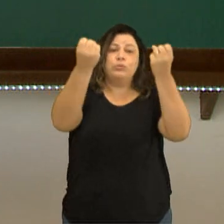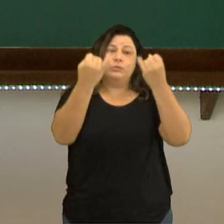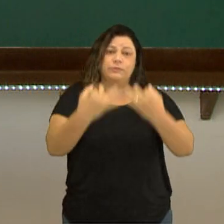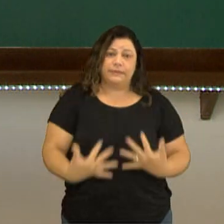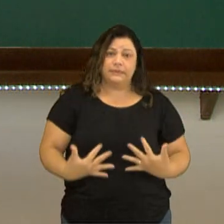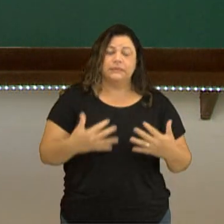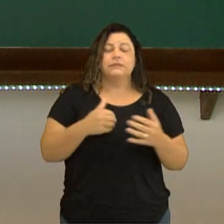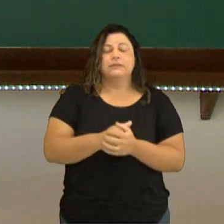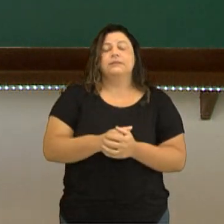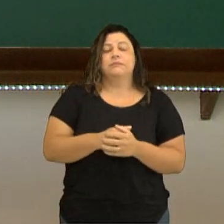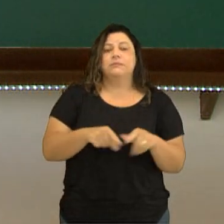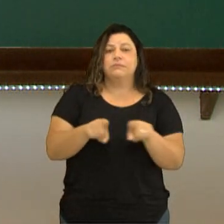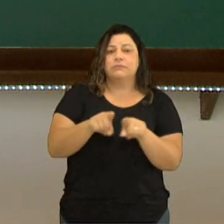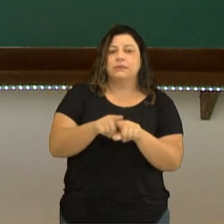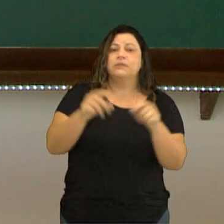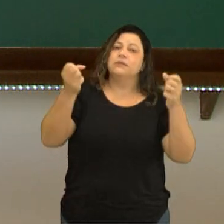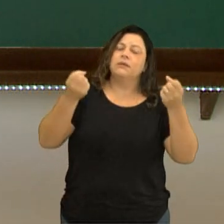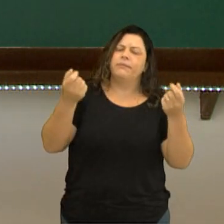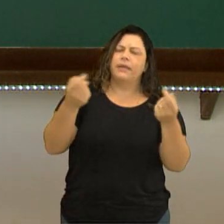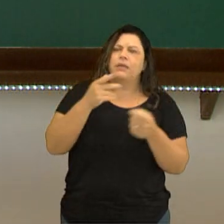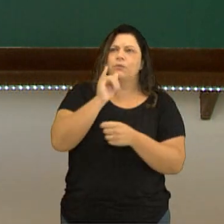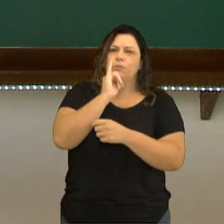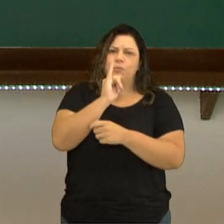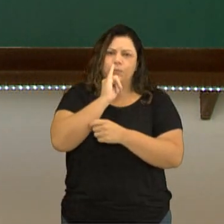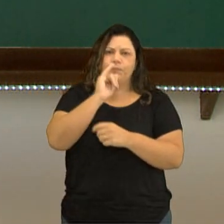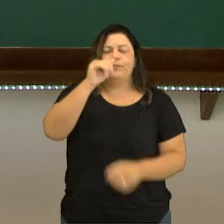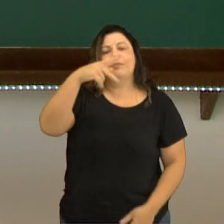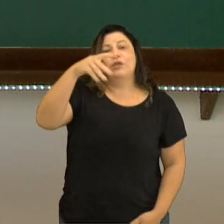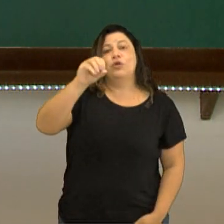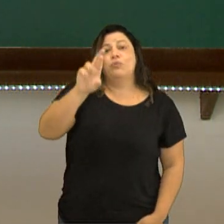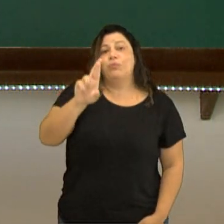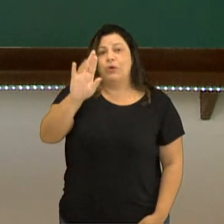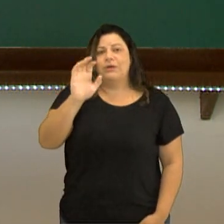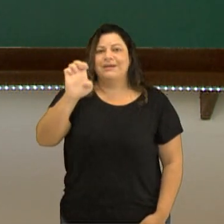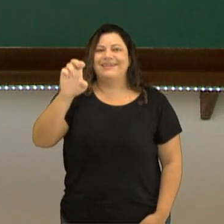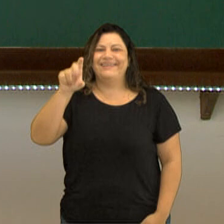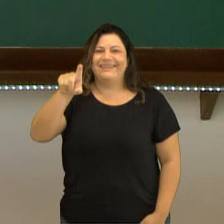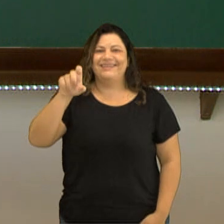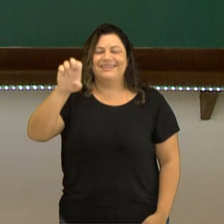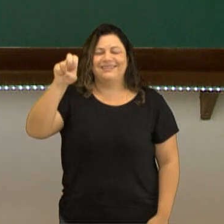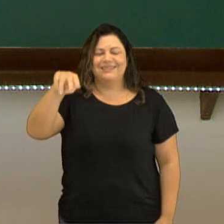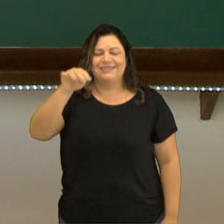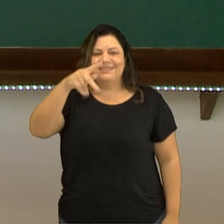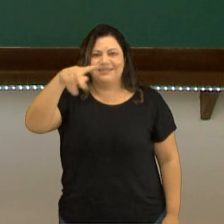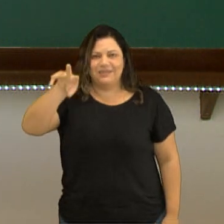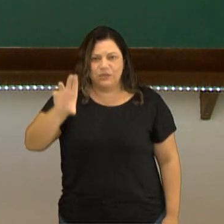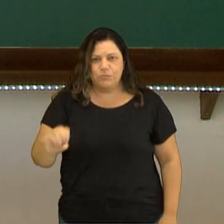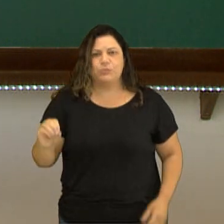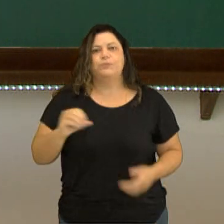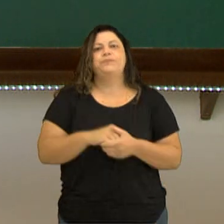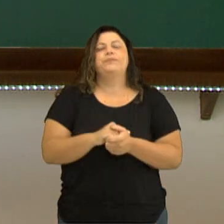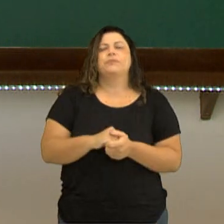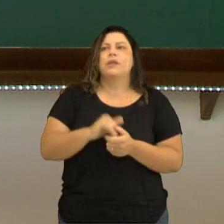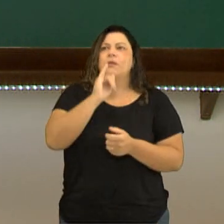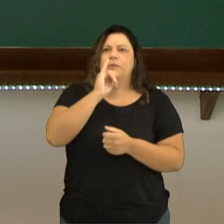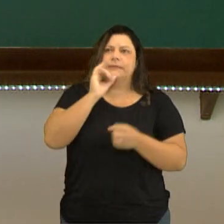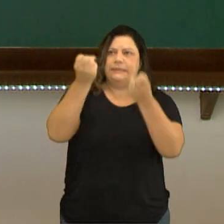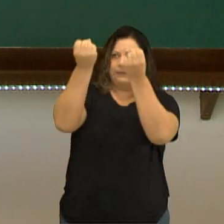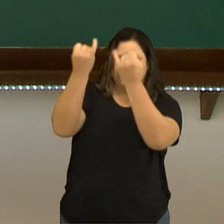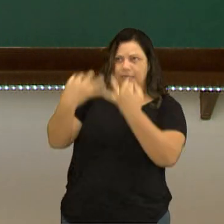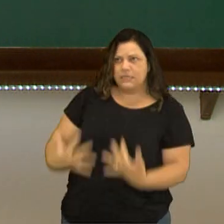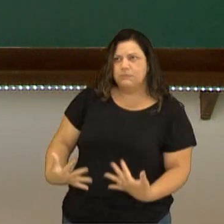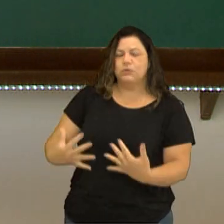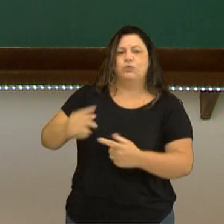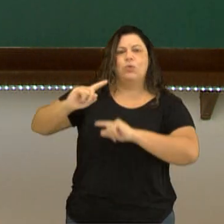explicação, você pode usar um por exemplo, isso, ou você já explicou e vai reforçar essa